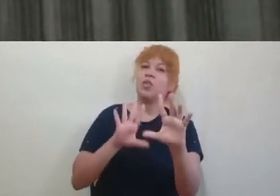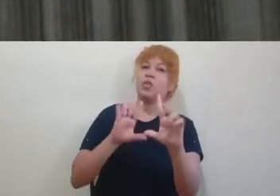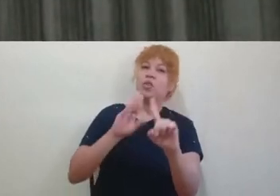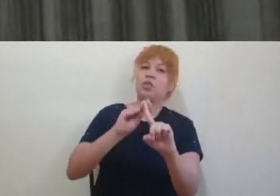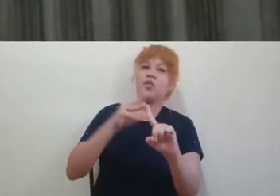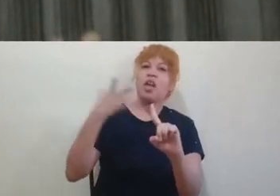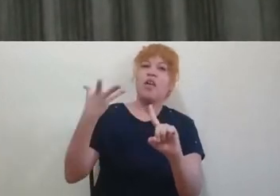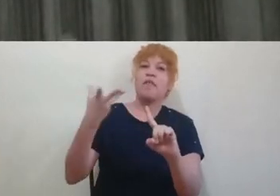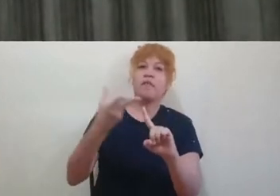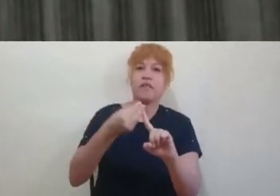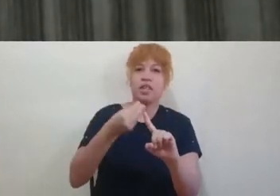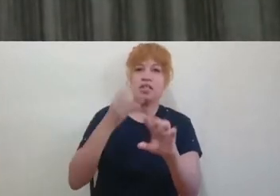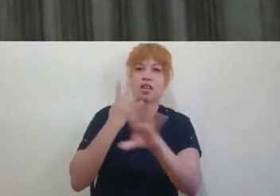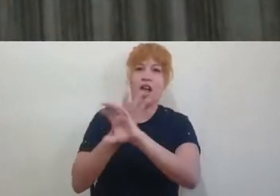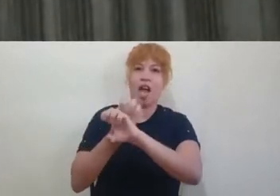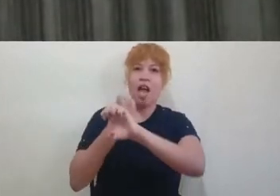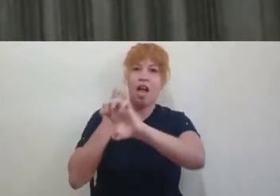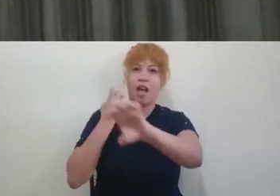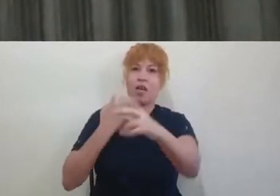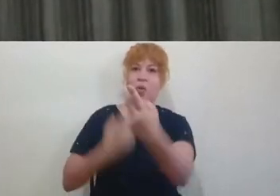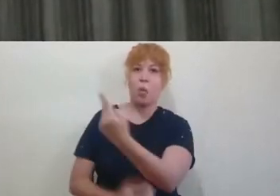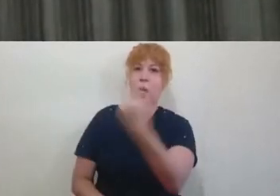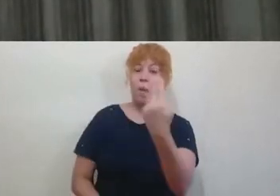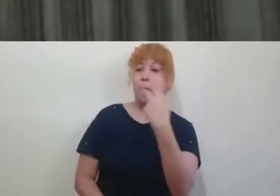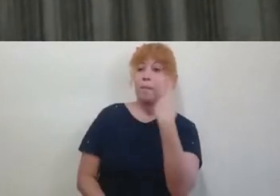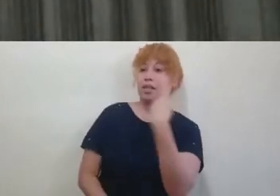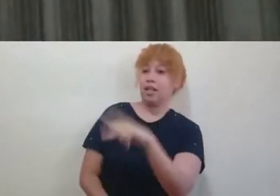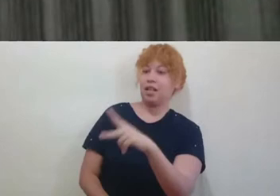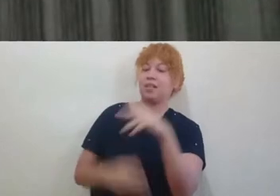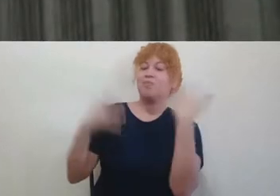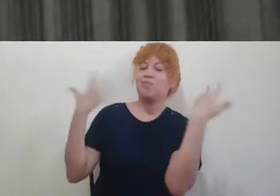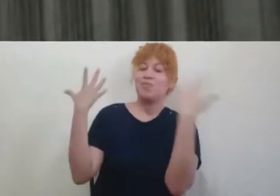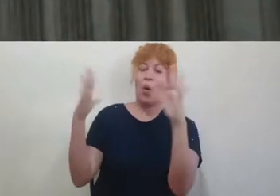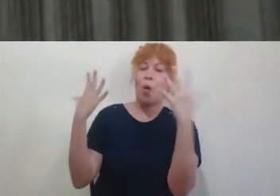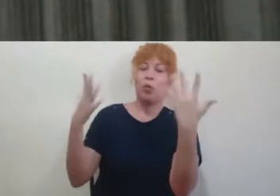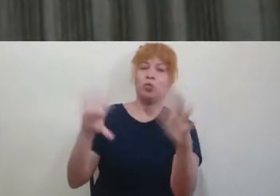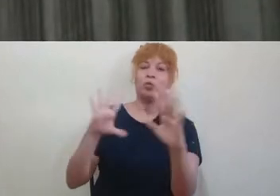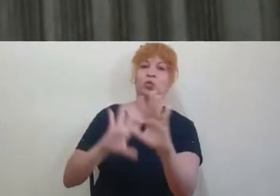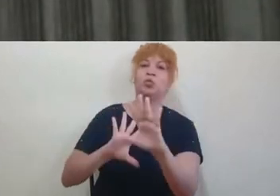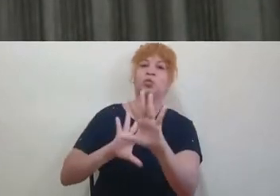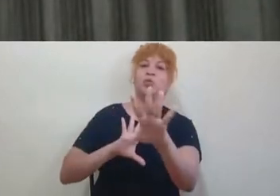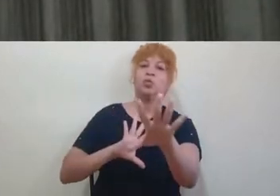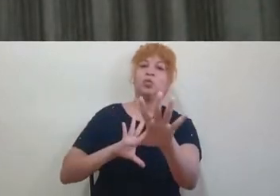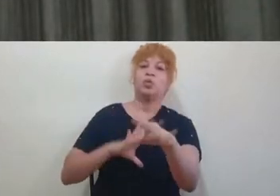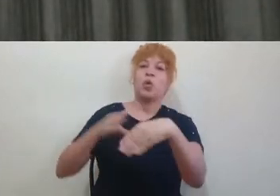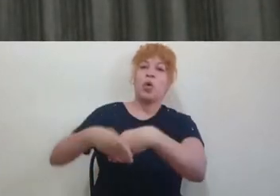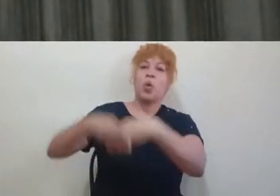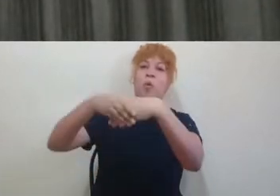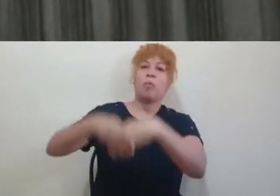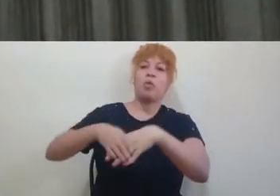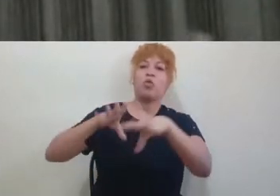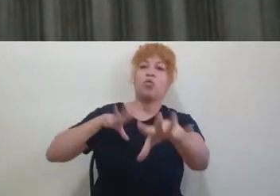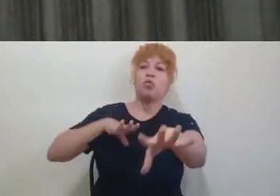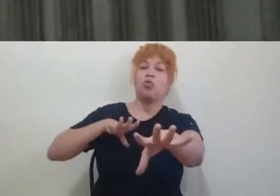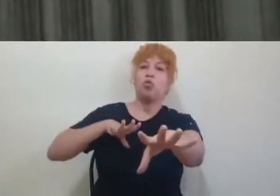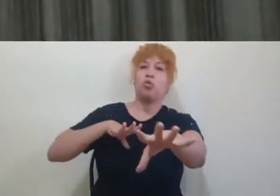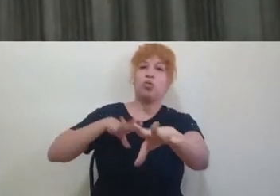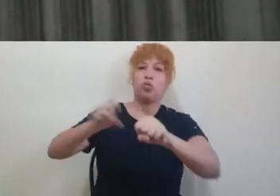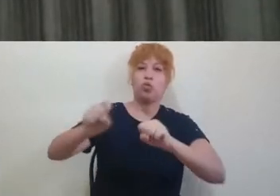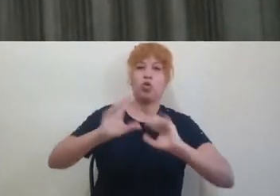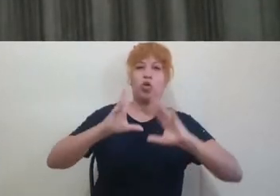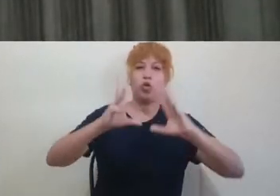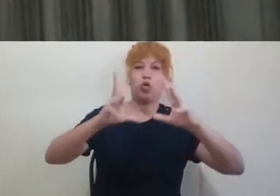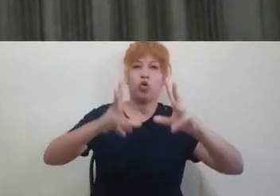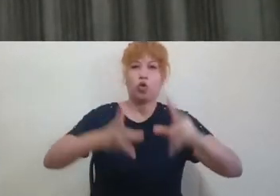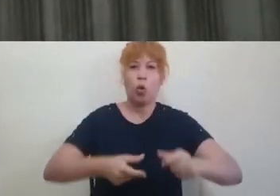Isso é o que pensamos, né? Mas uma nova etapa se inicia, com novos desafios, como o mundo do trabalho,